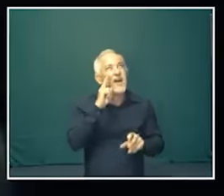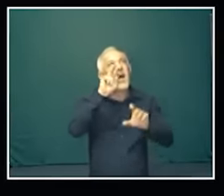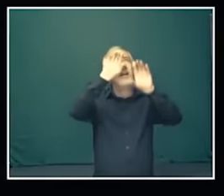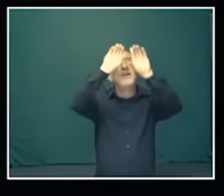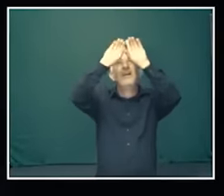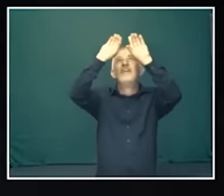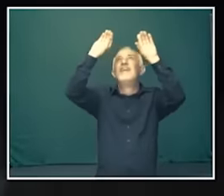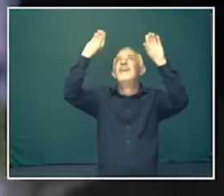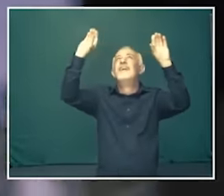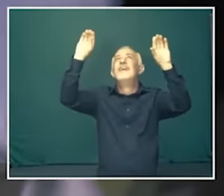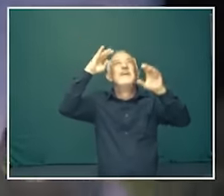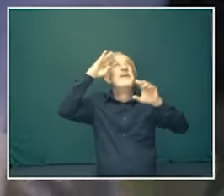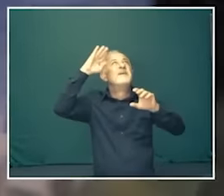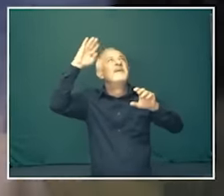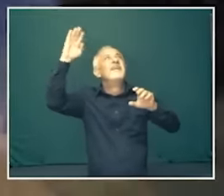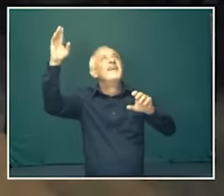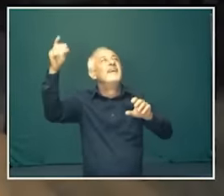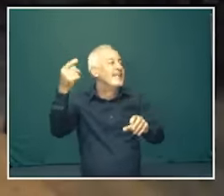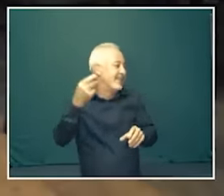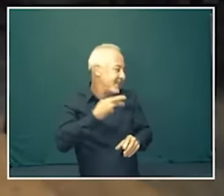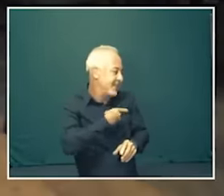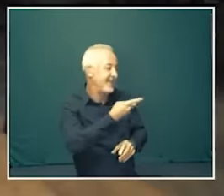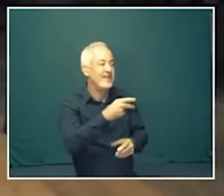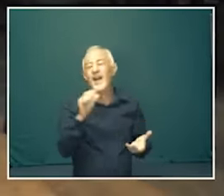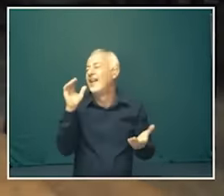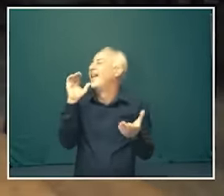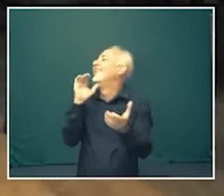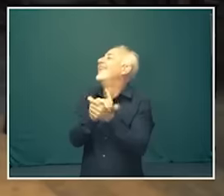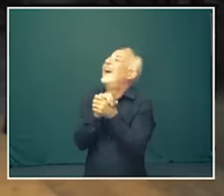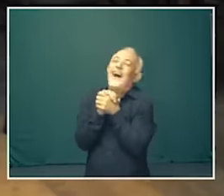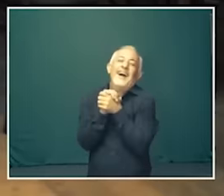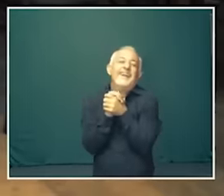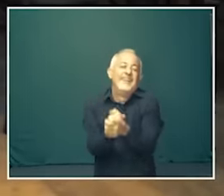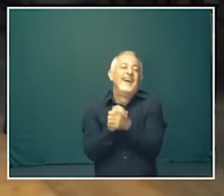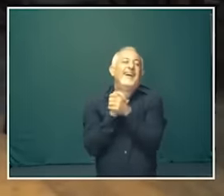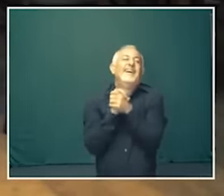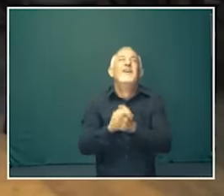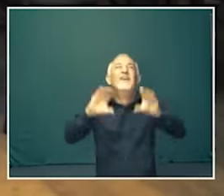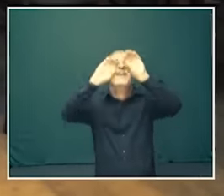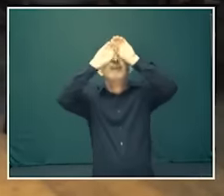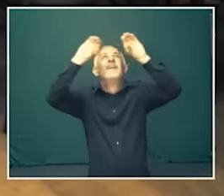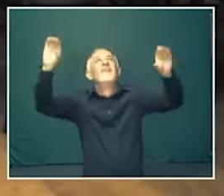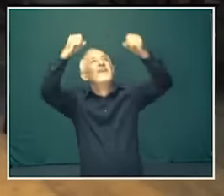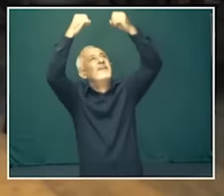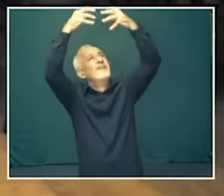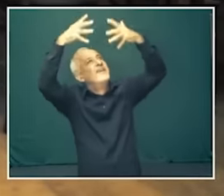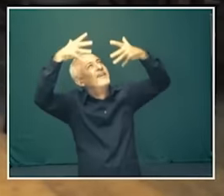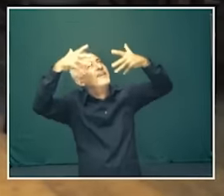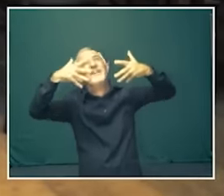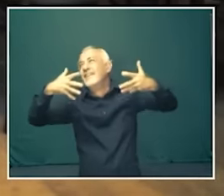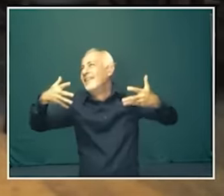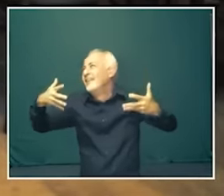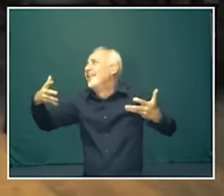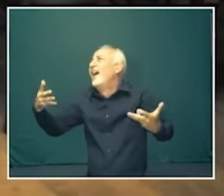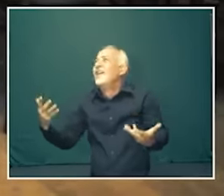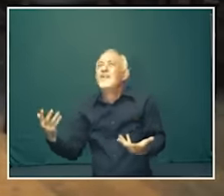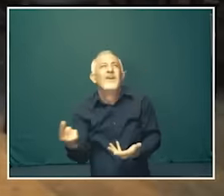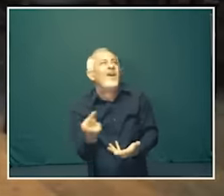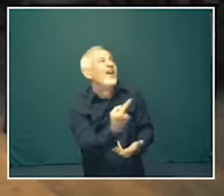céu, imaginando a gente de terno e véu. O céu explica tudo